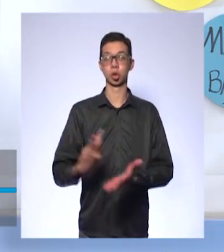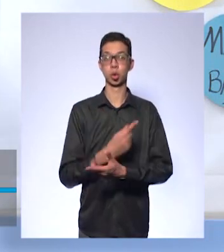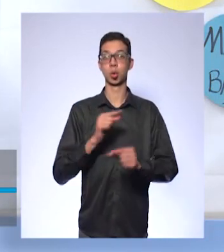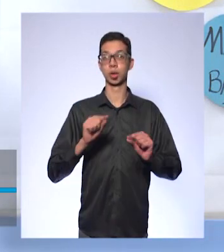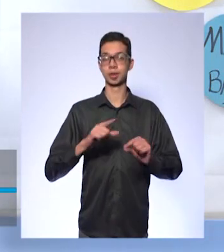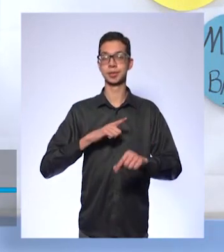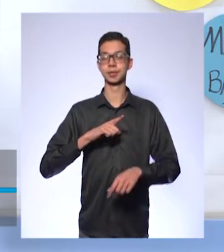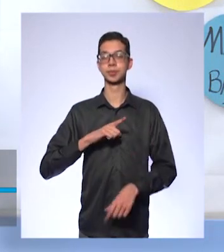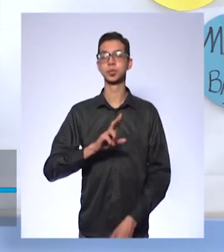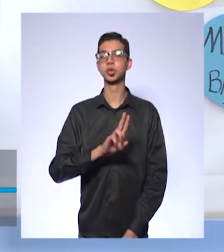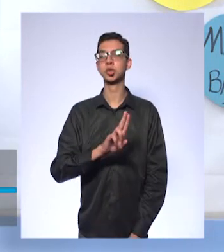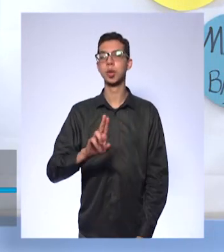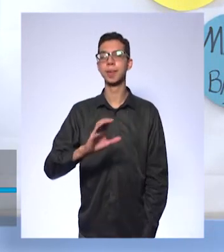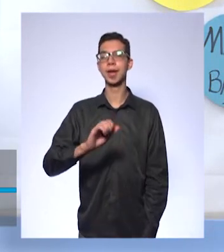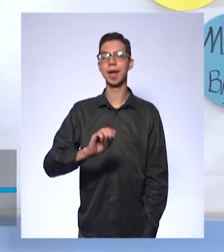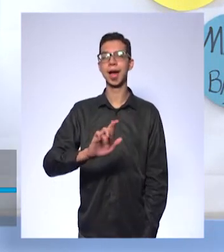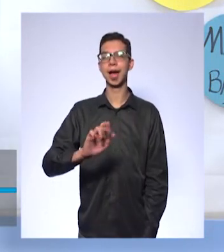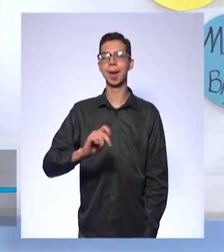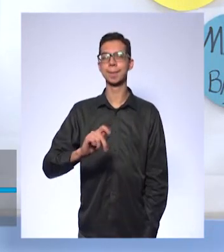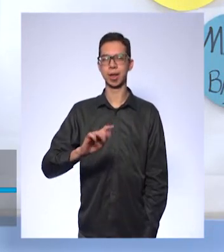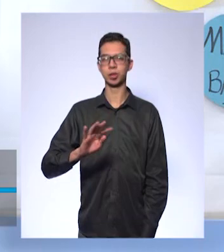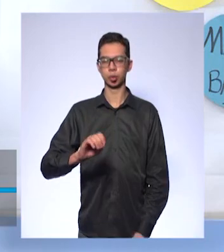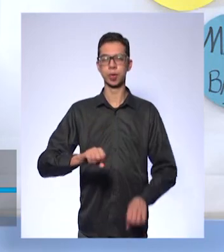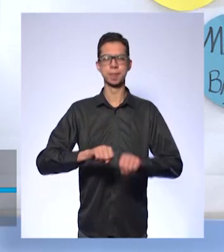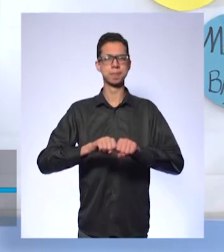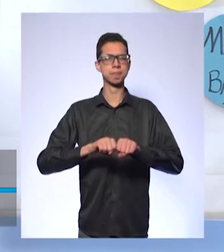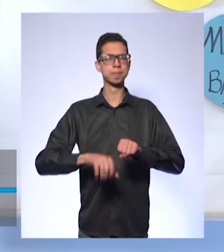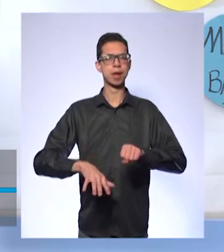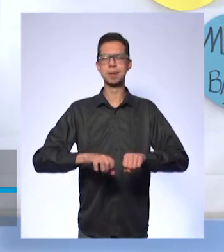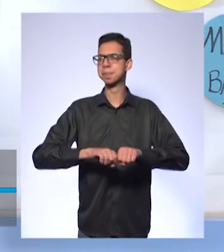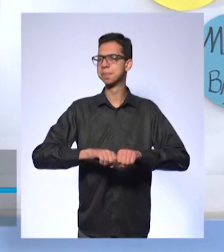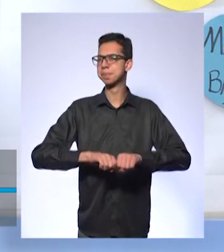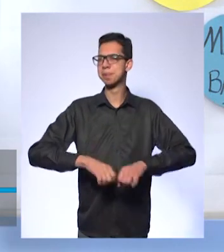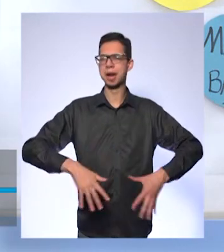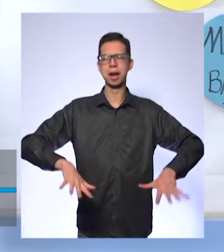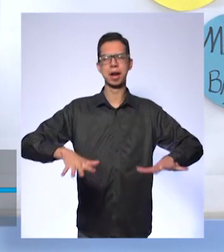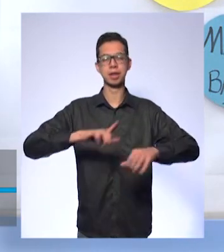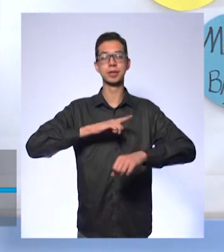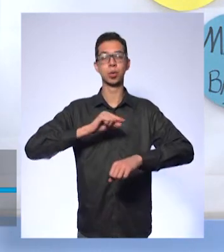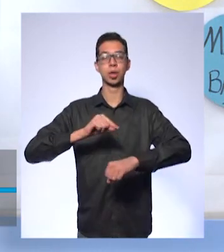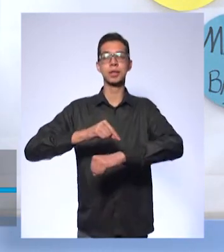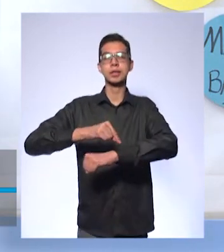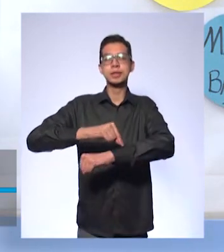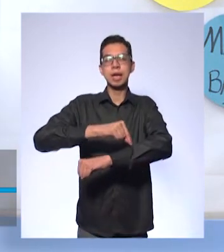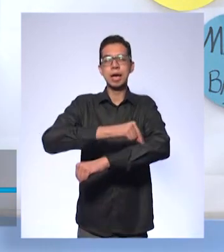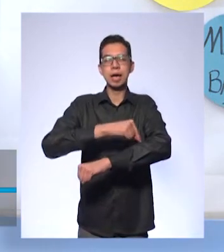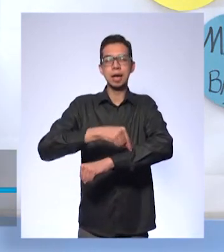que, assim, foi muito grande, e o governo